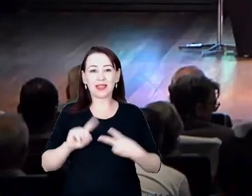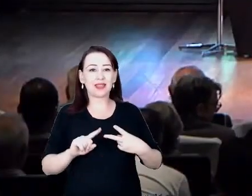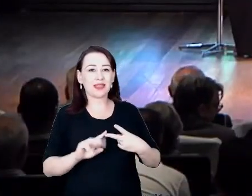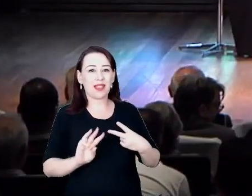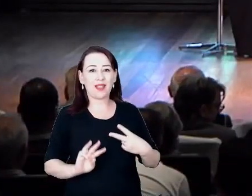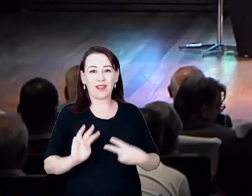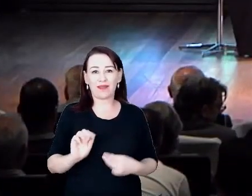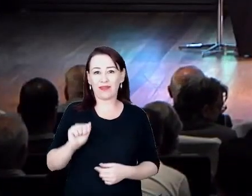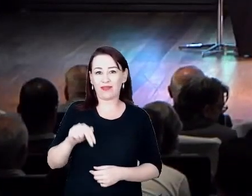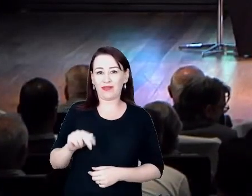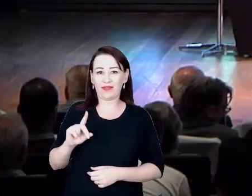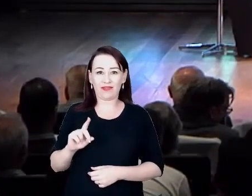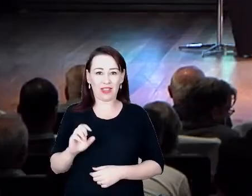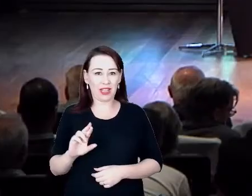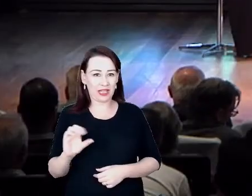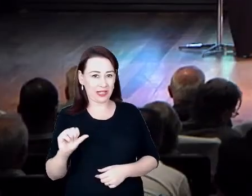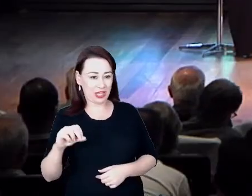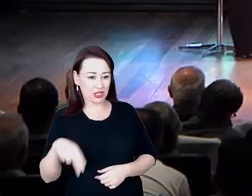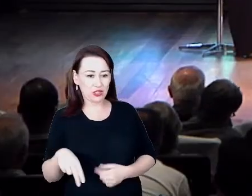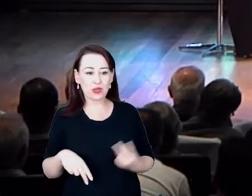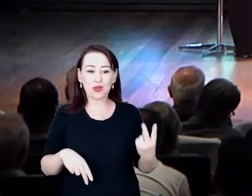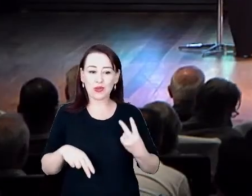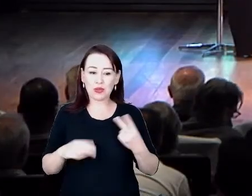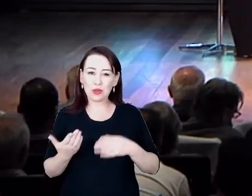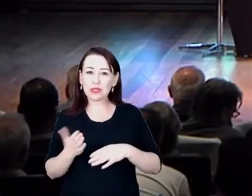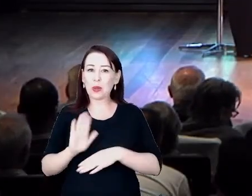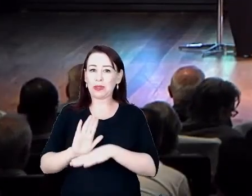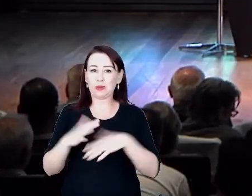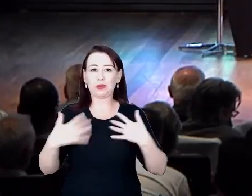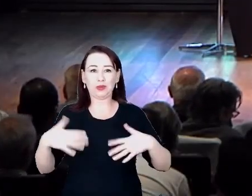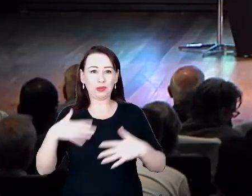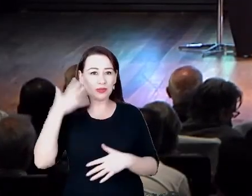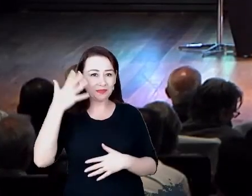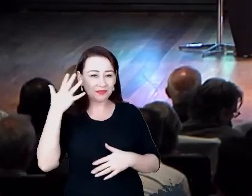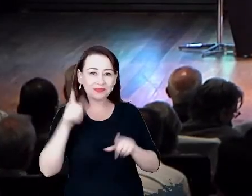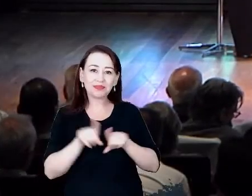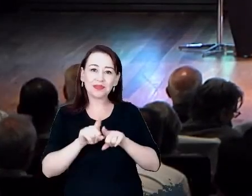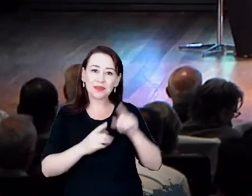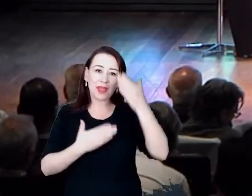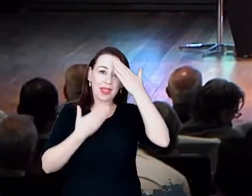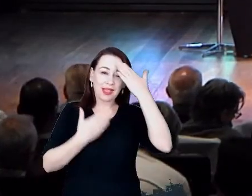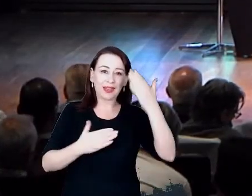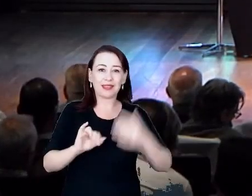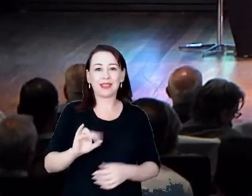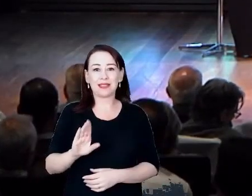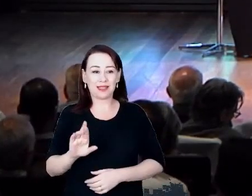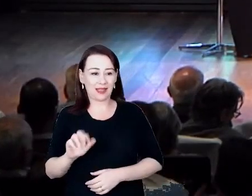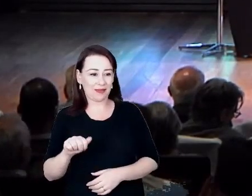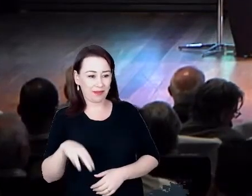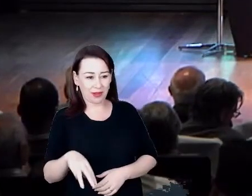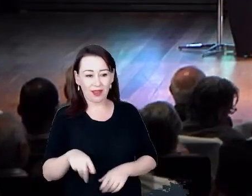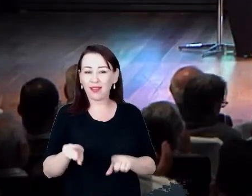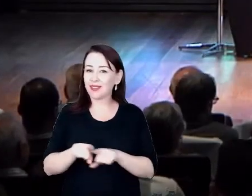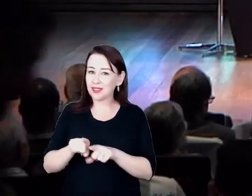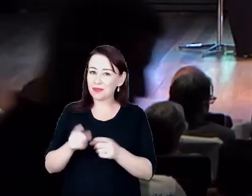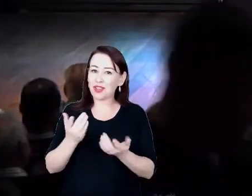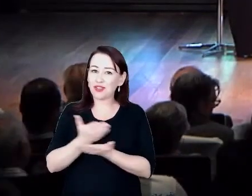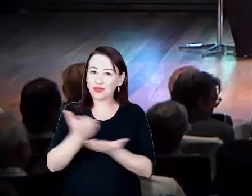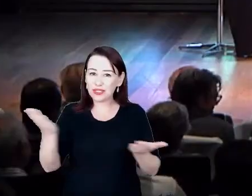contribuições riquíssimas, e agradecer novamente ao IBRAM pelo convite. E obrigada a todos também pela atenção.